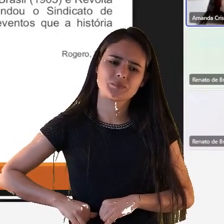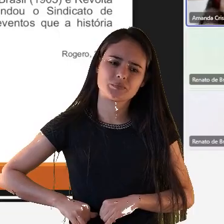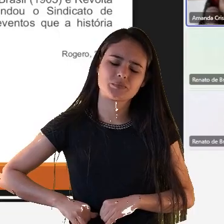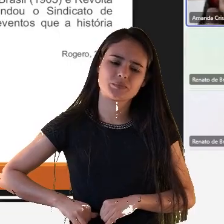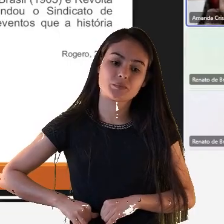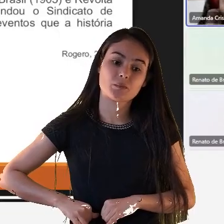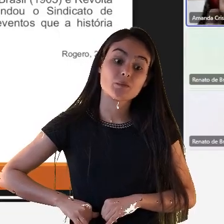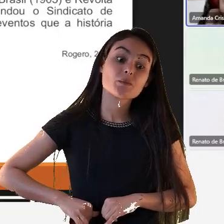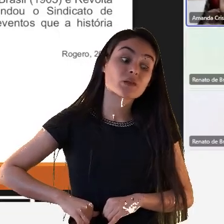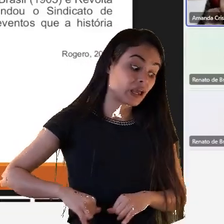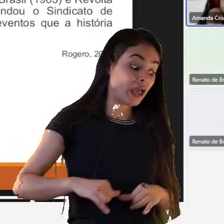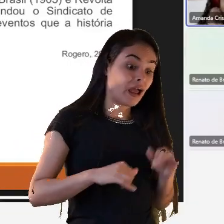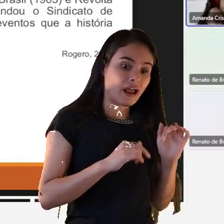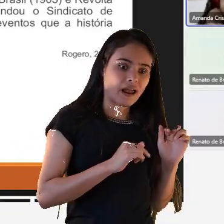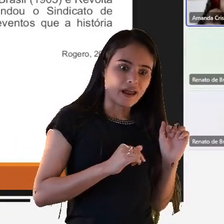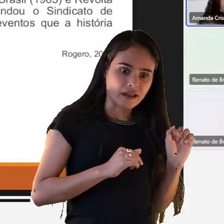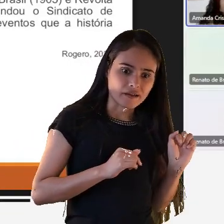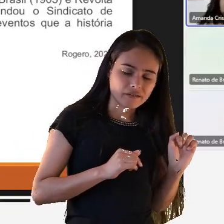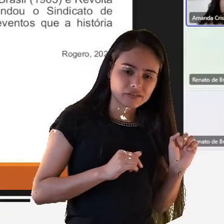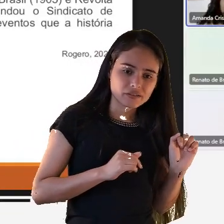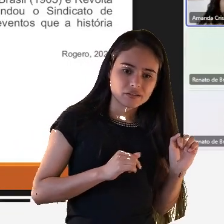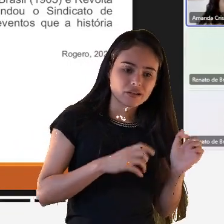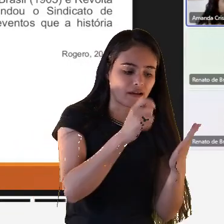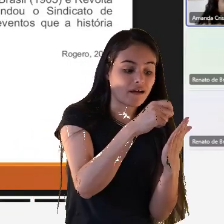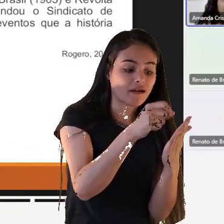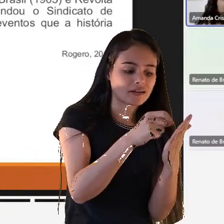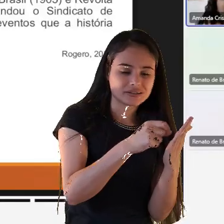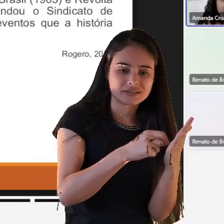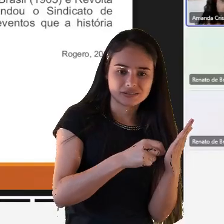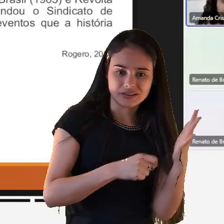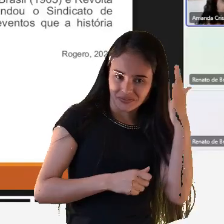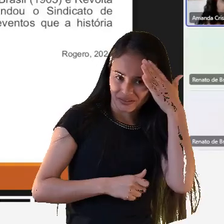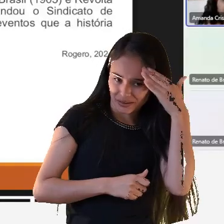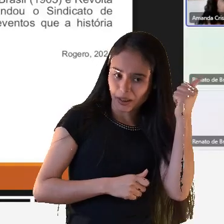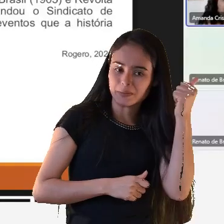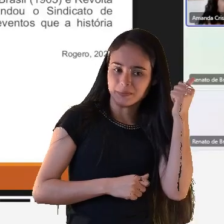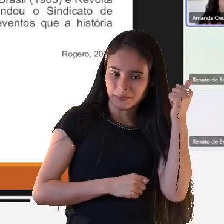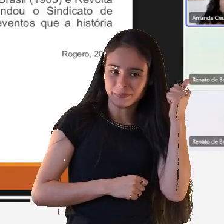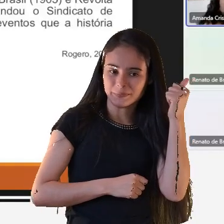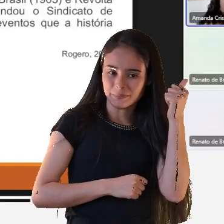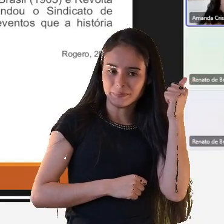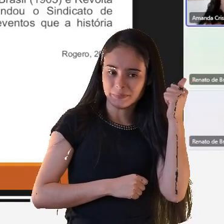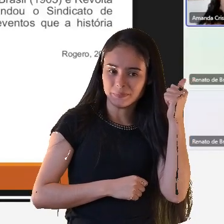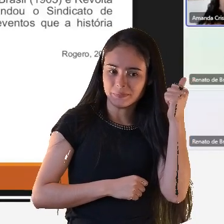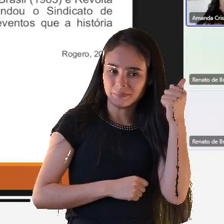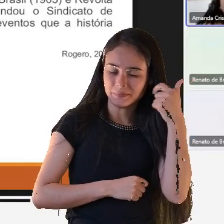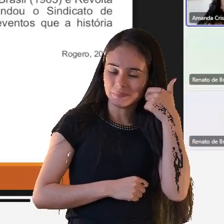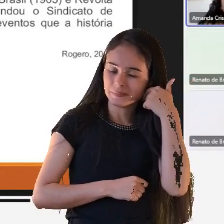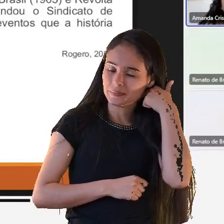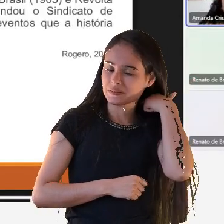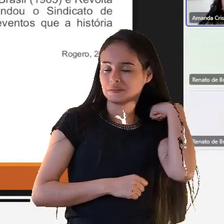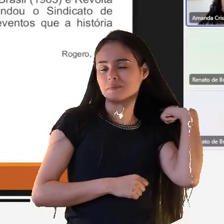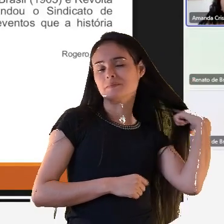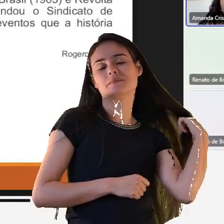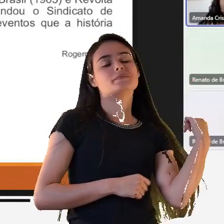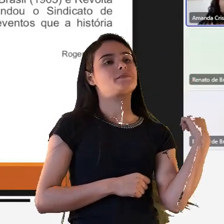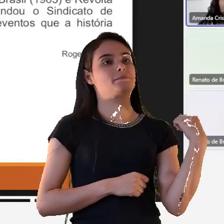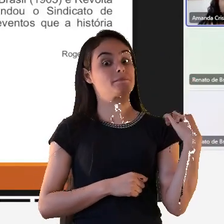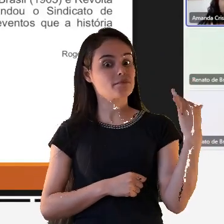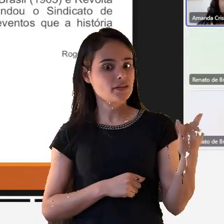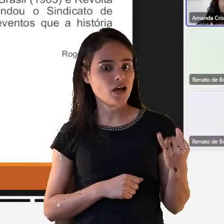foi alfabetizada, né? E isso é um fator importante também dizer que